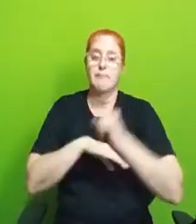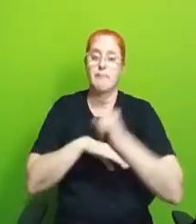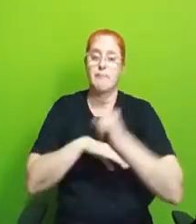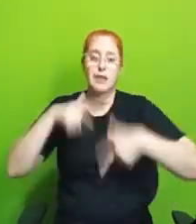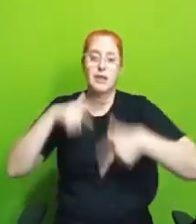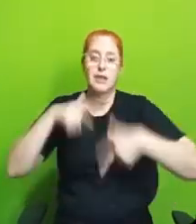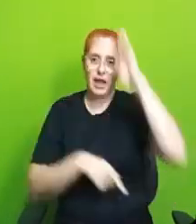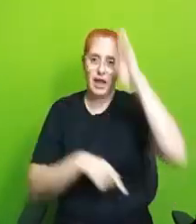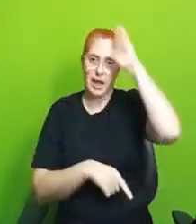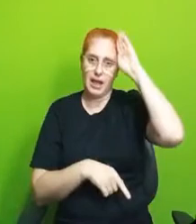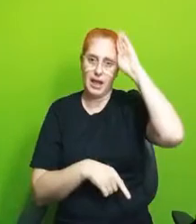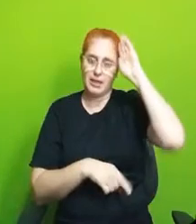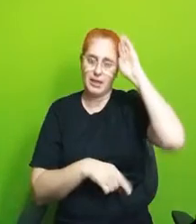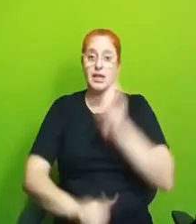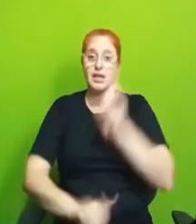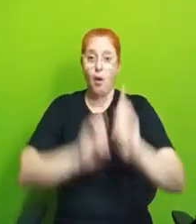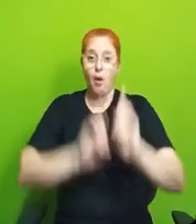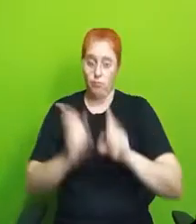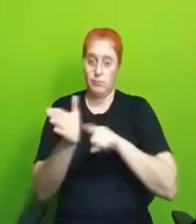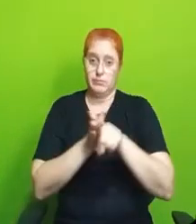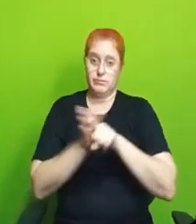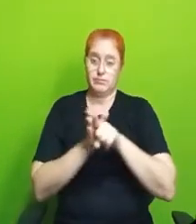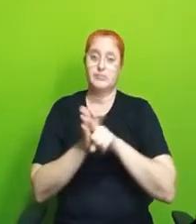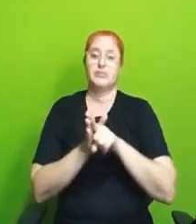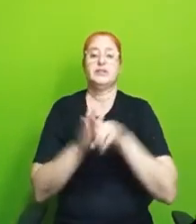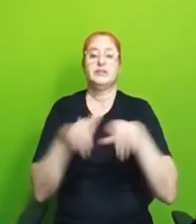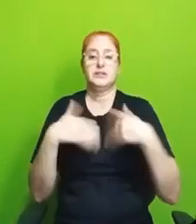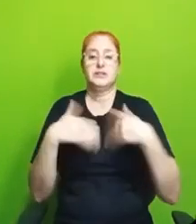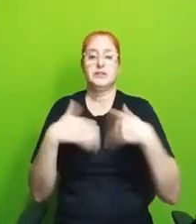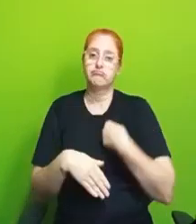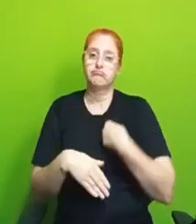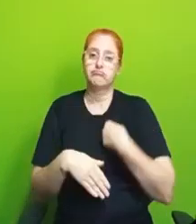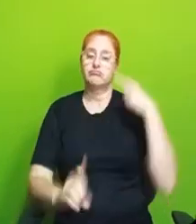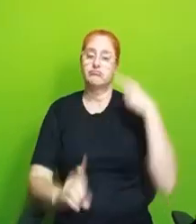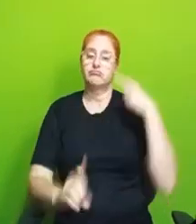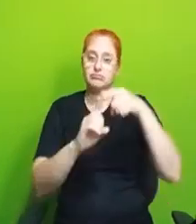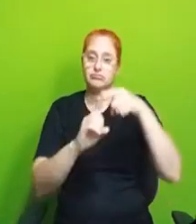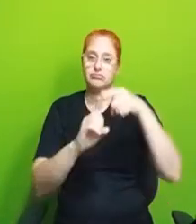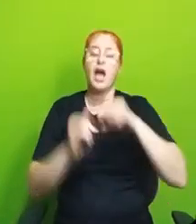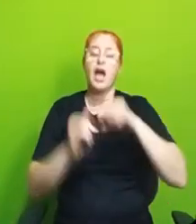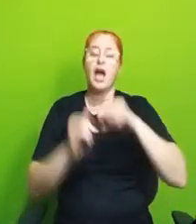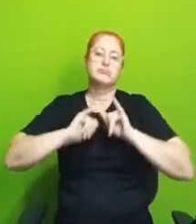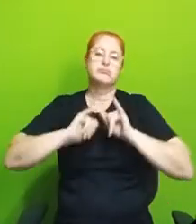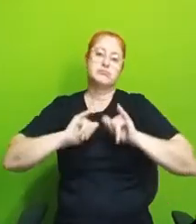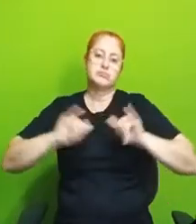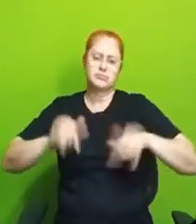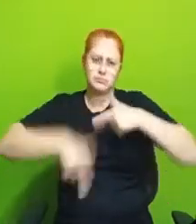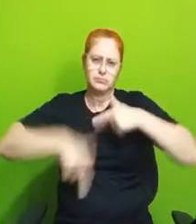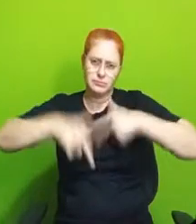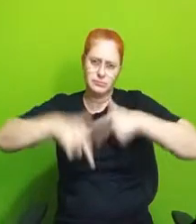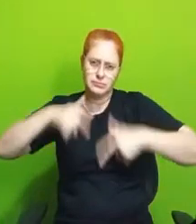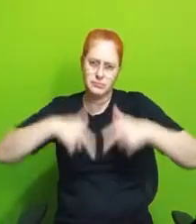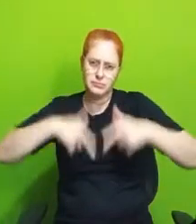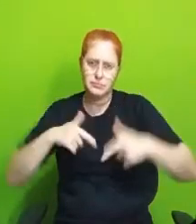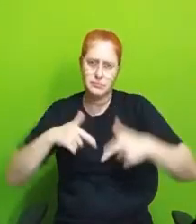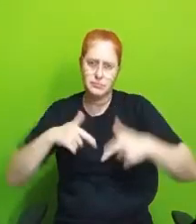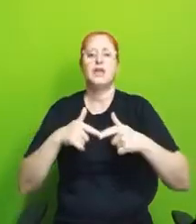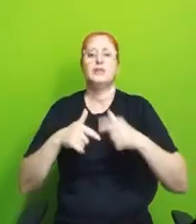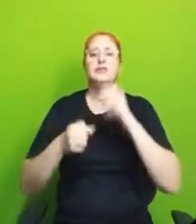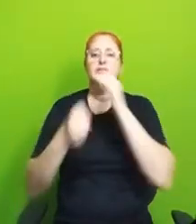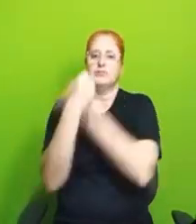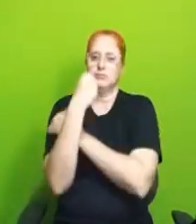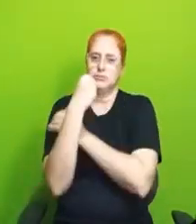algumas pesquisadoras. Então, a nossa ideia é divulgar o trabalho dessas pesquisadoras feministas, o trabalho que elas estão